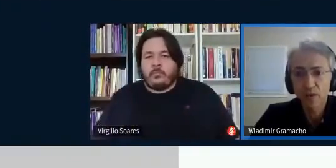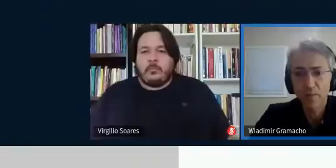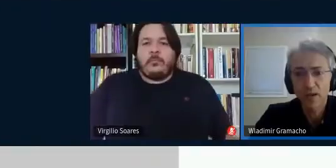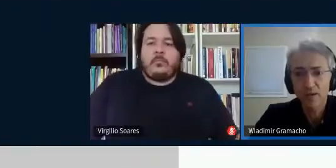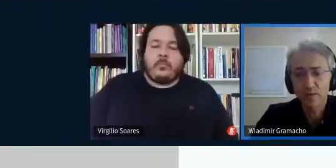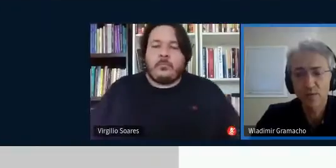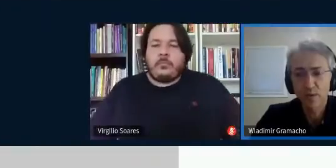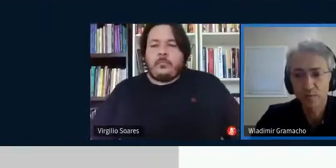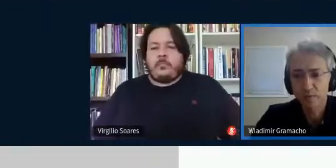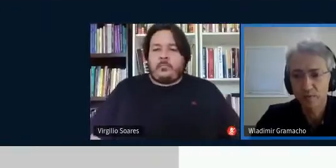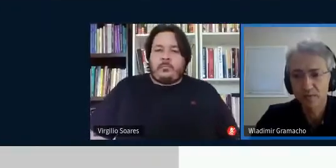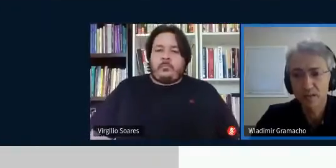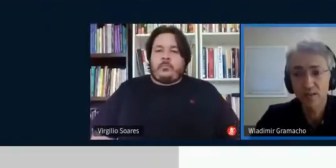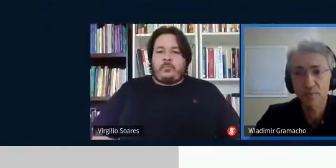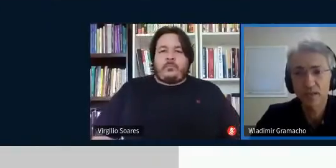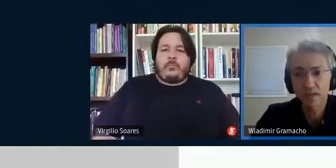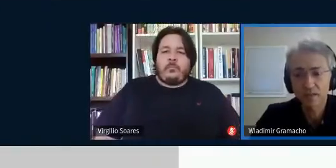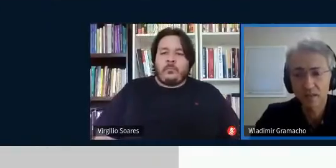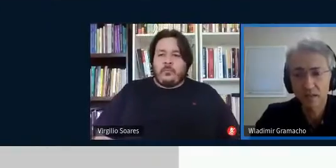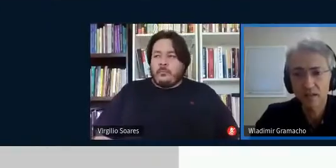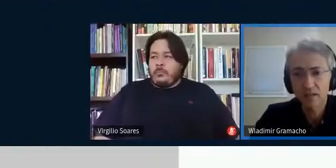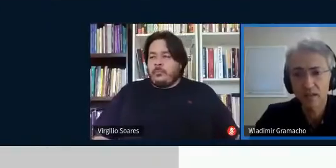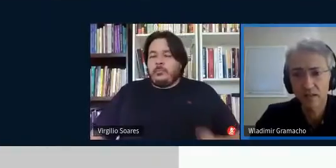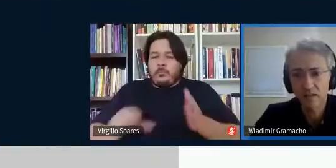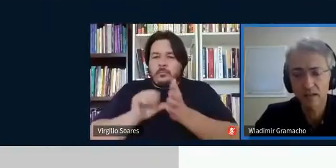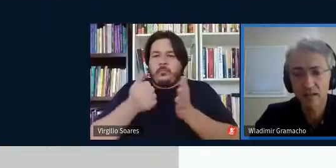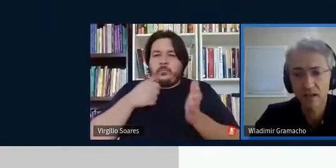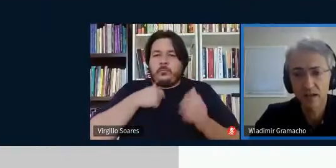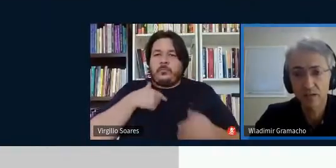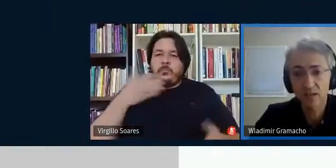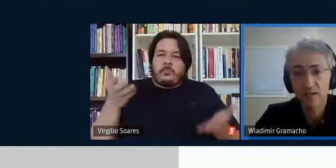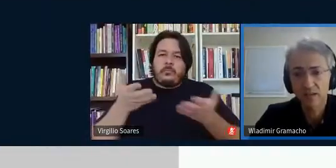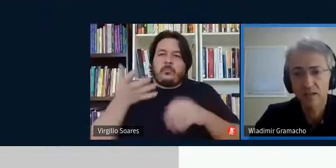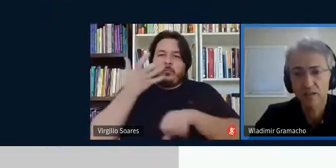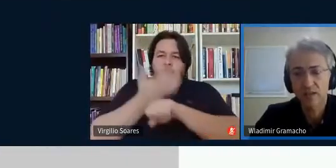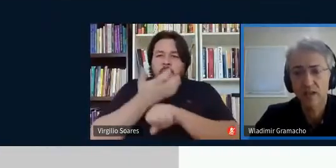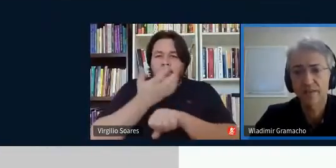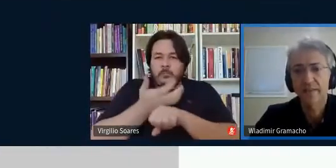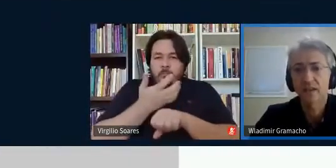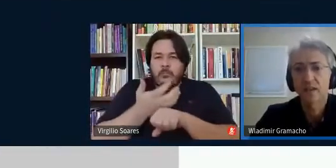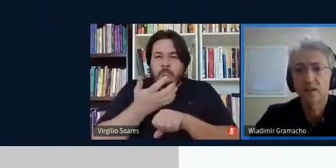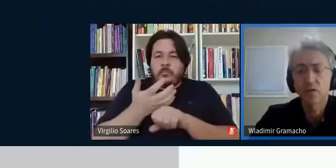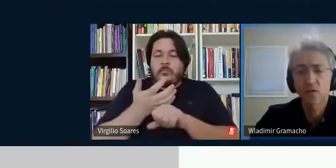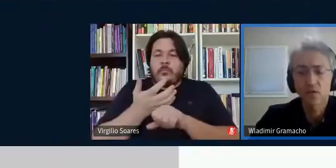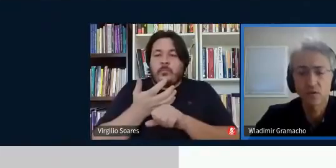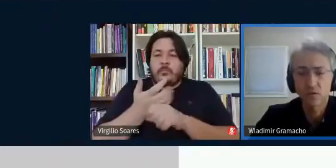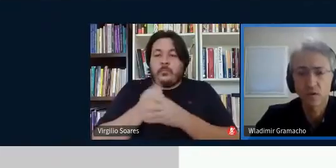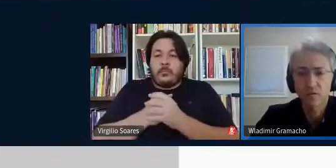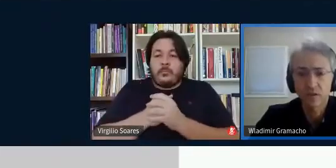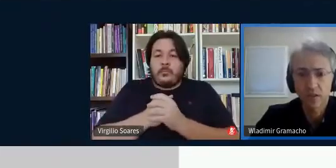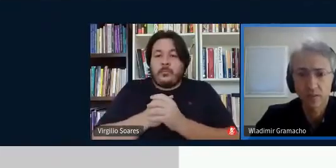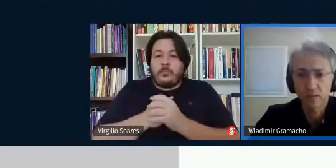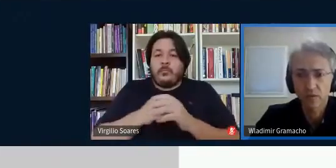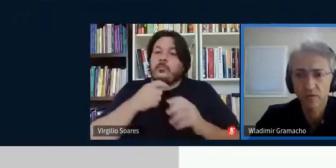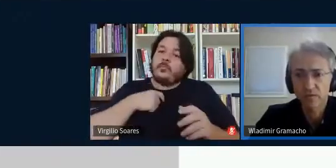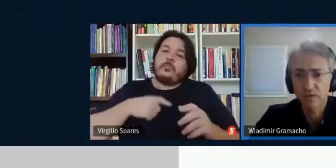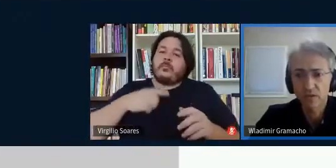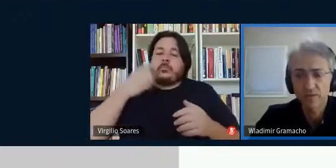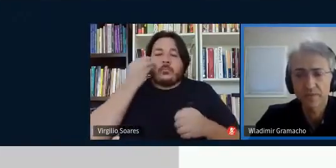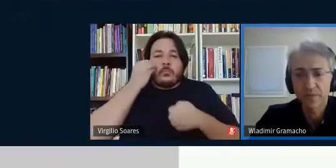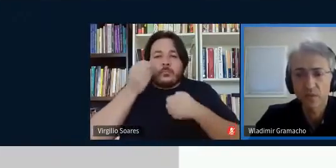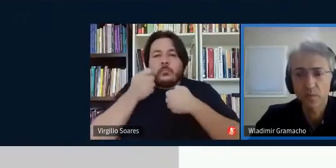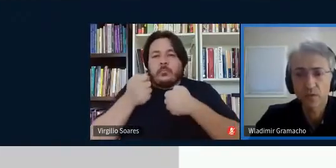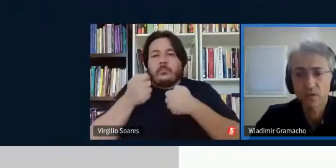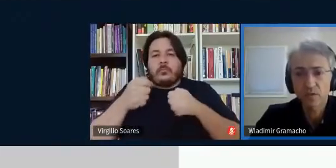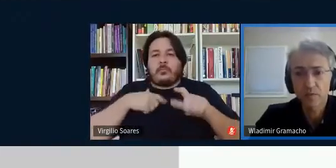Ampliando um pouquinho mais o escopo das disciplinas, né, que tem tentado lidar com o enfrentamento à